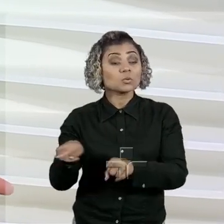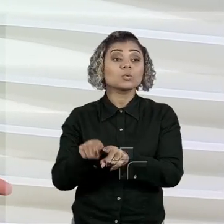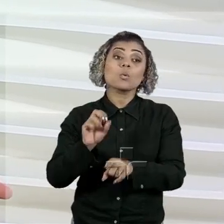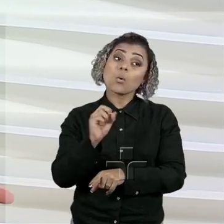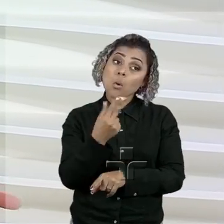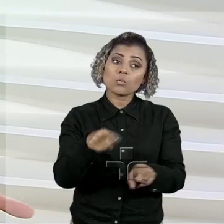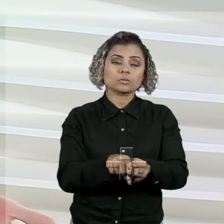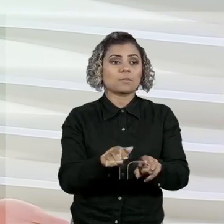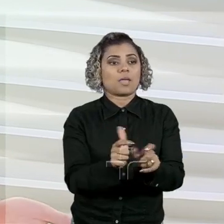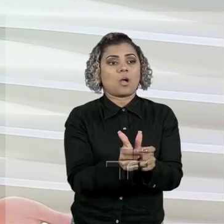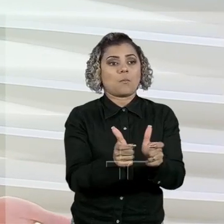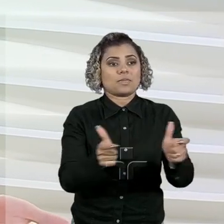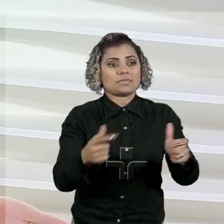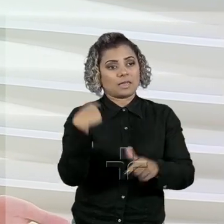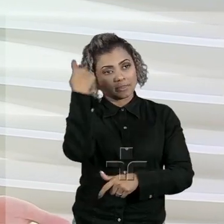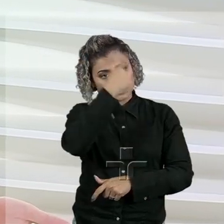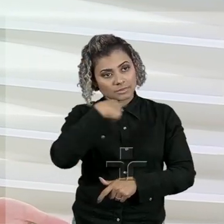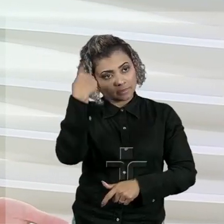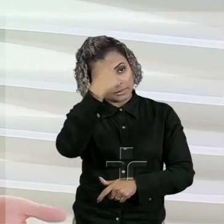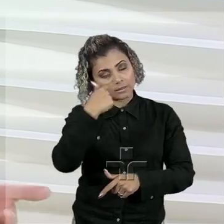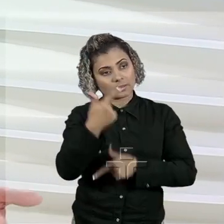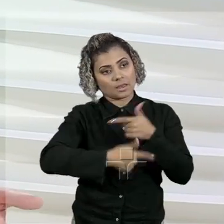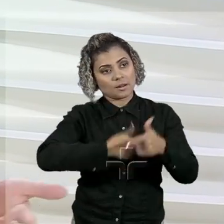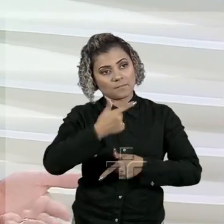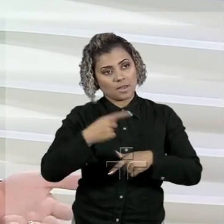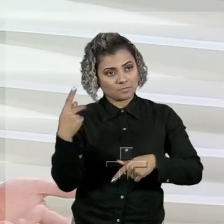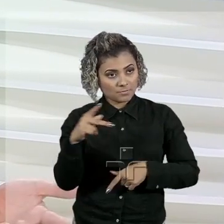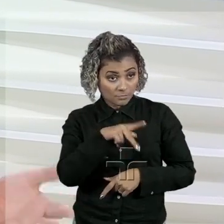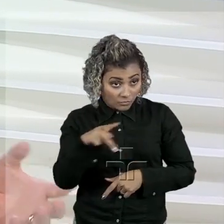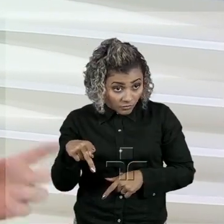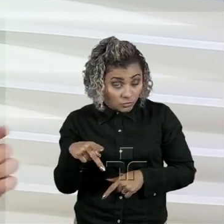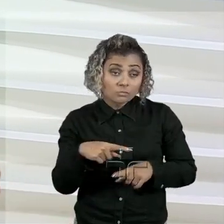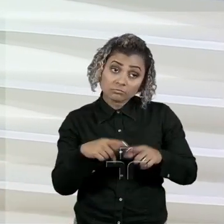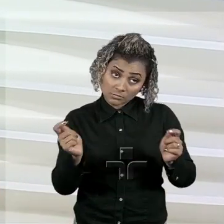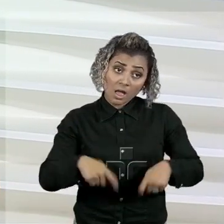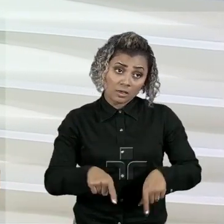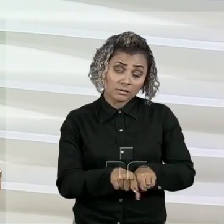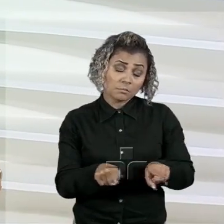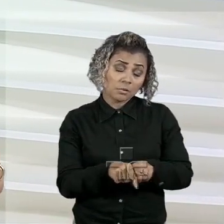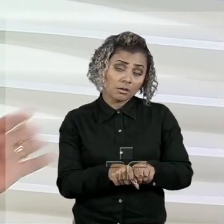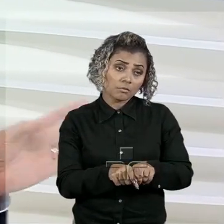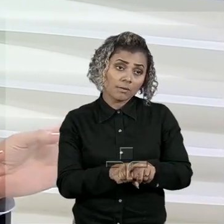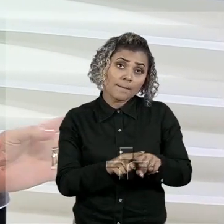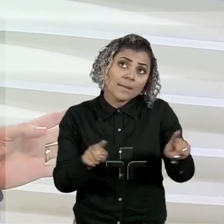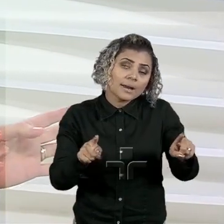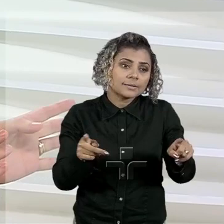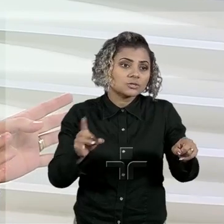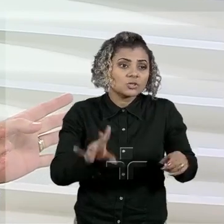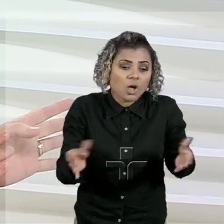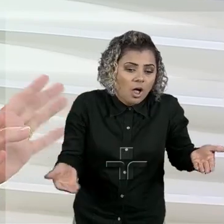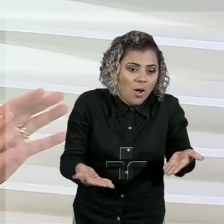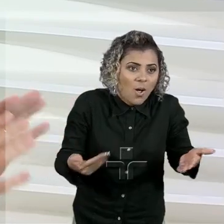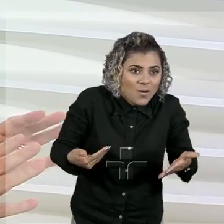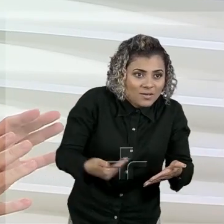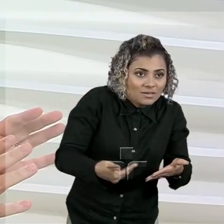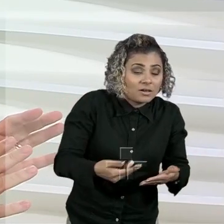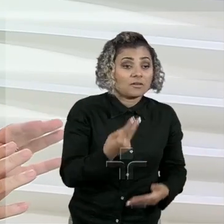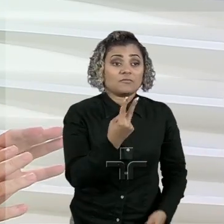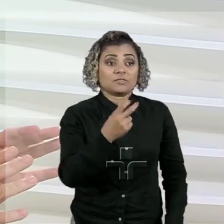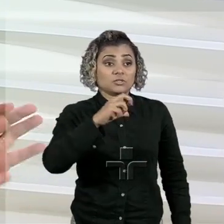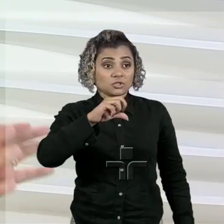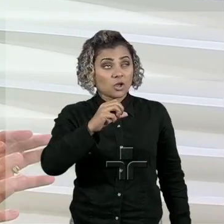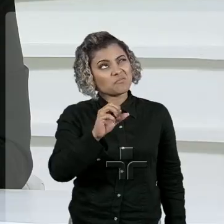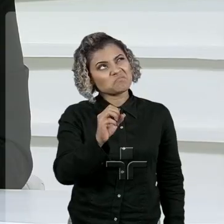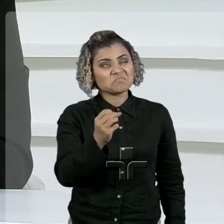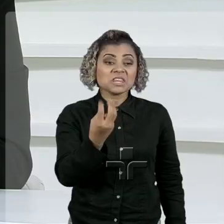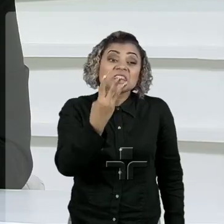especialmente, aumentar o tempo dos professores atuais, que nós temos a possibilidade. Somente agora nós chegamos a 29, quase